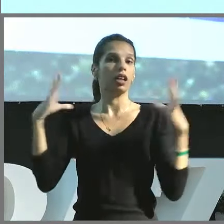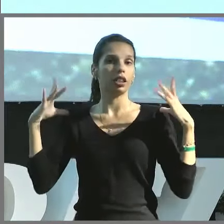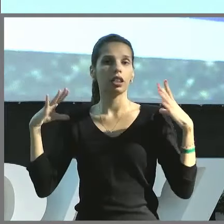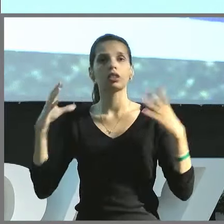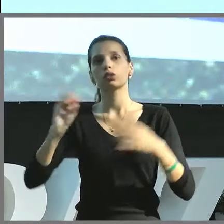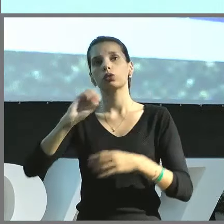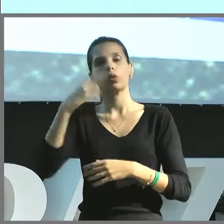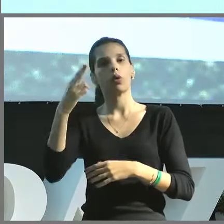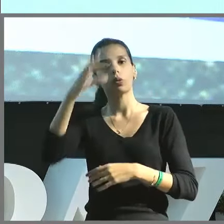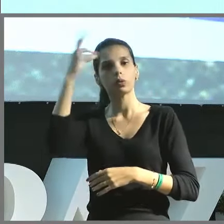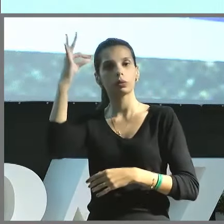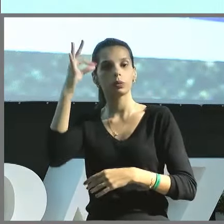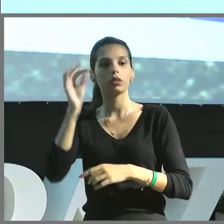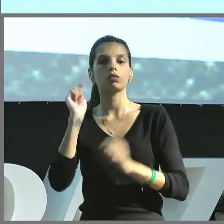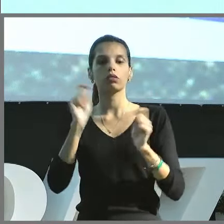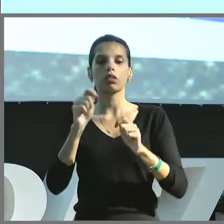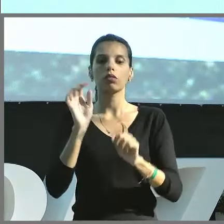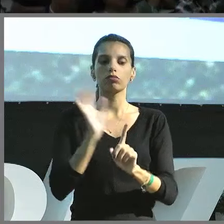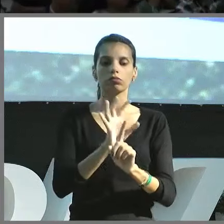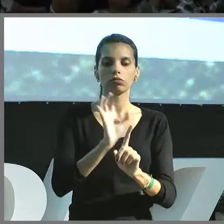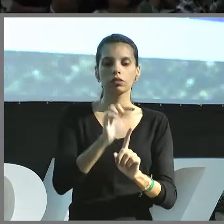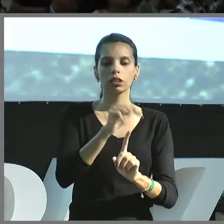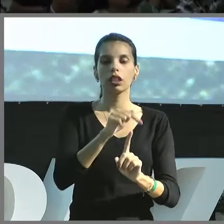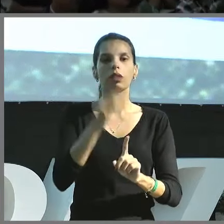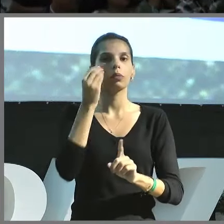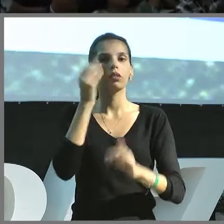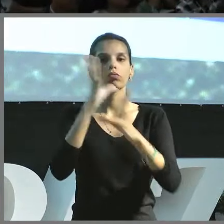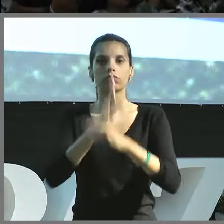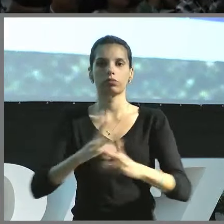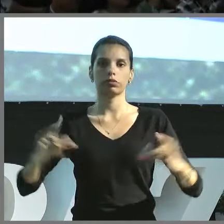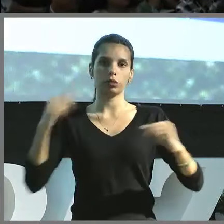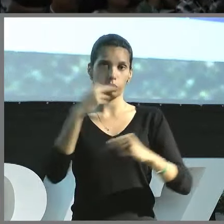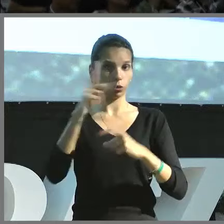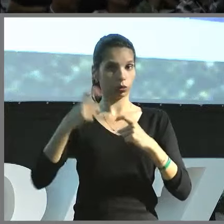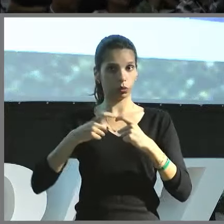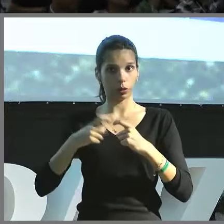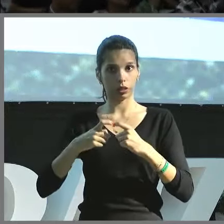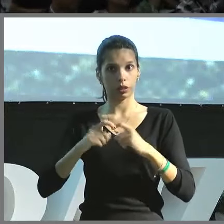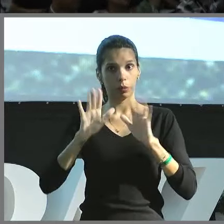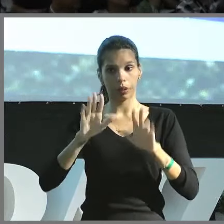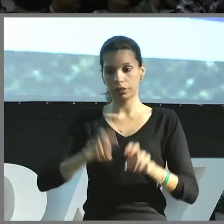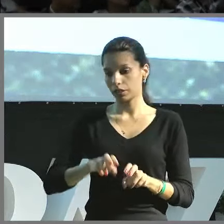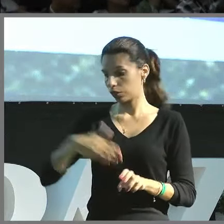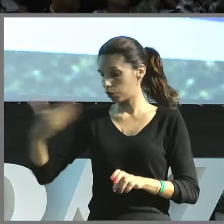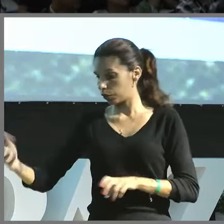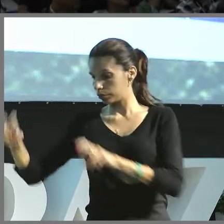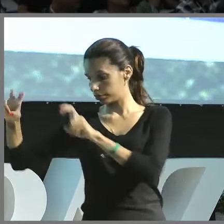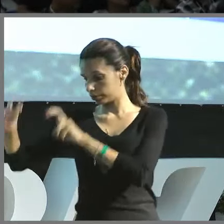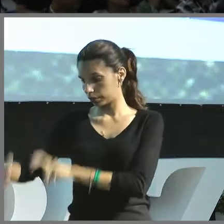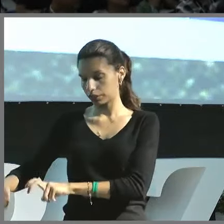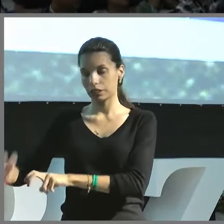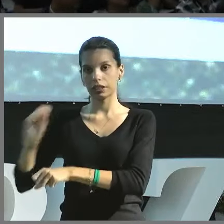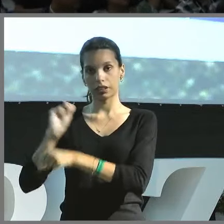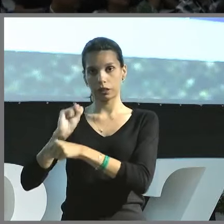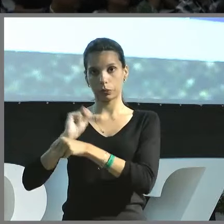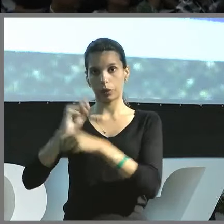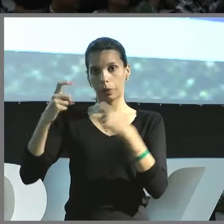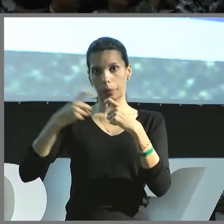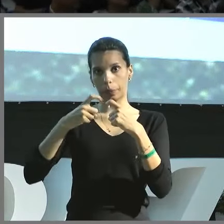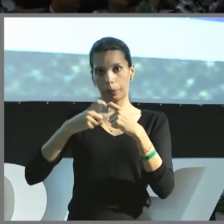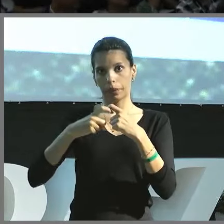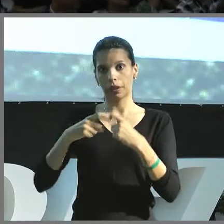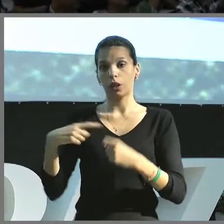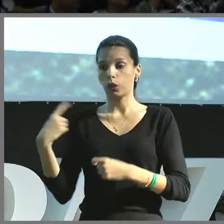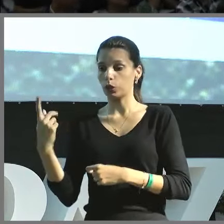seu vai lhe ensejar para atender a sua doença. Mas na sala de espera eu vejo isso. Quanto a